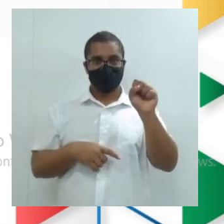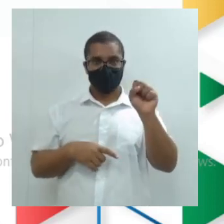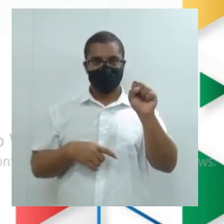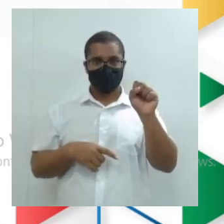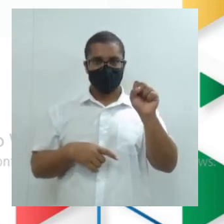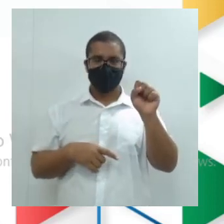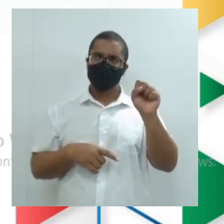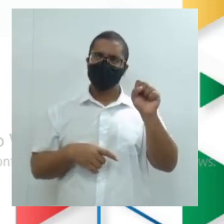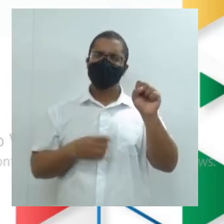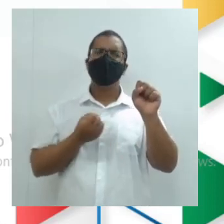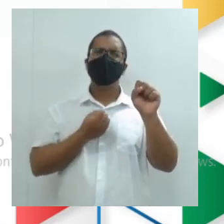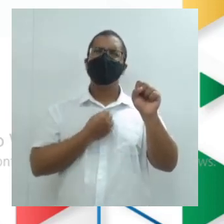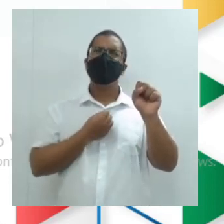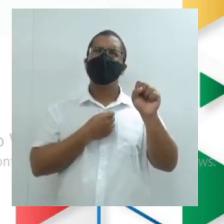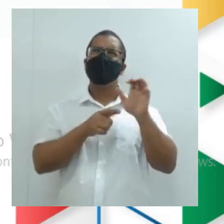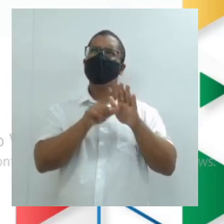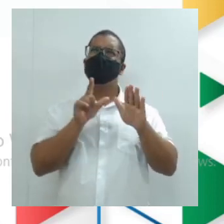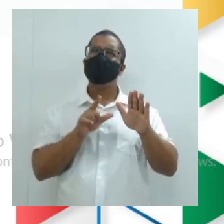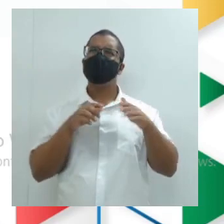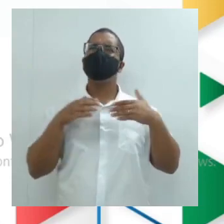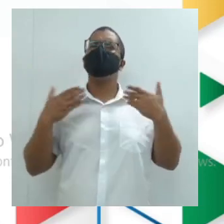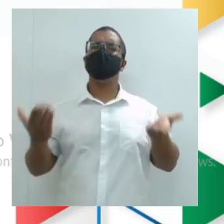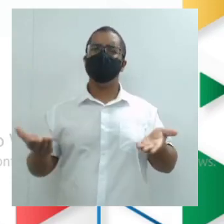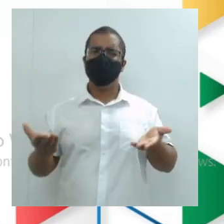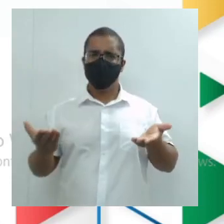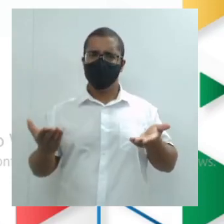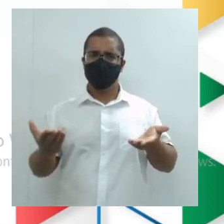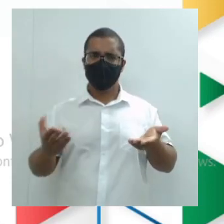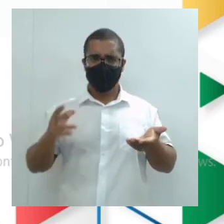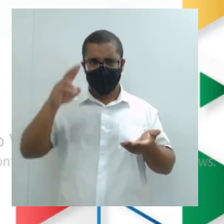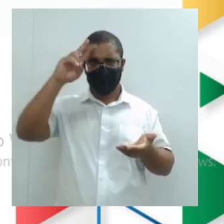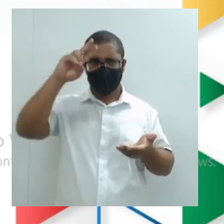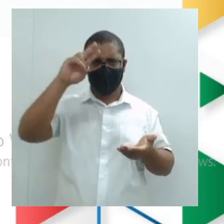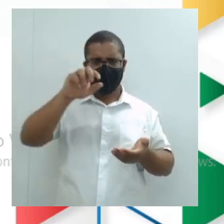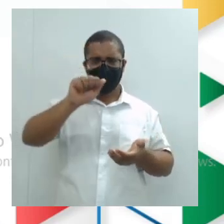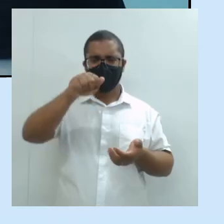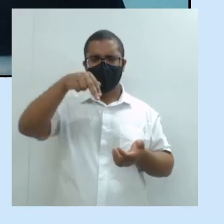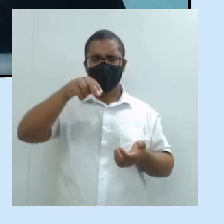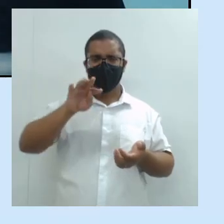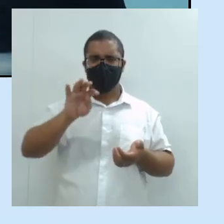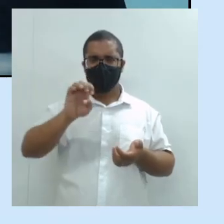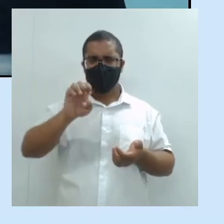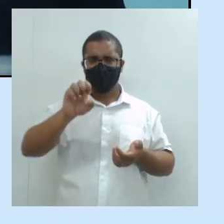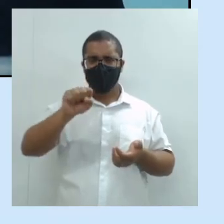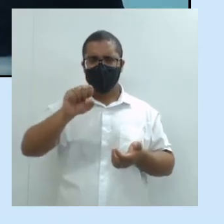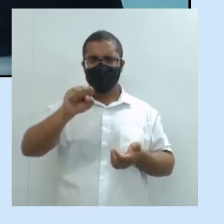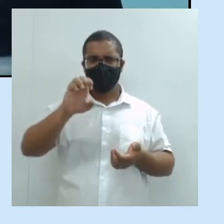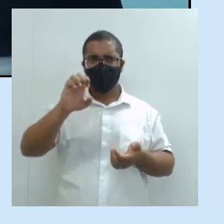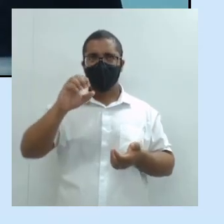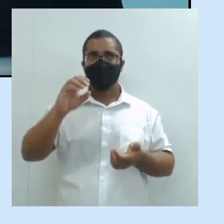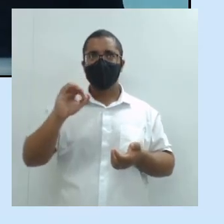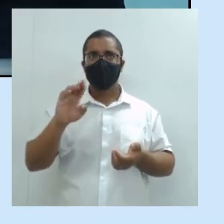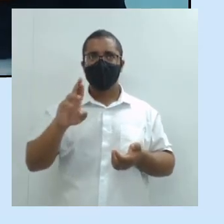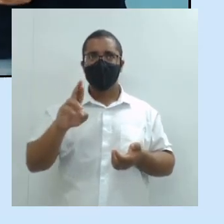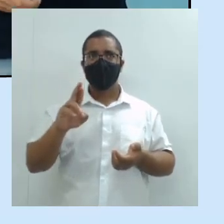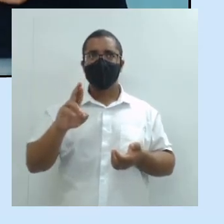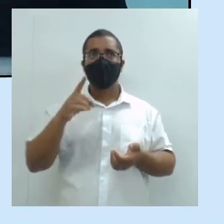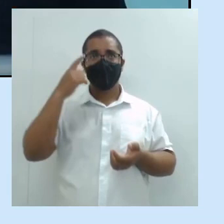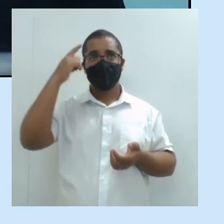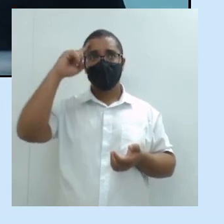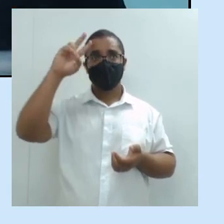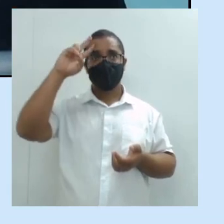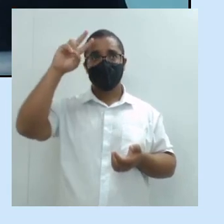Que número é esse? Você lembra de antecessor e sucessor? Se não lembra, precisa recapitular. Presta atenção.